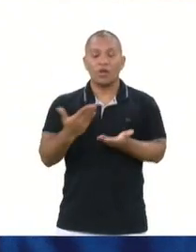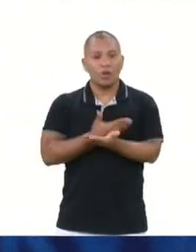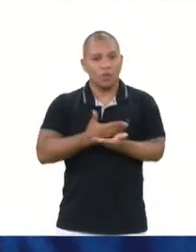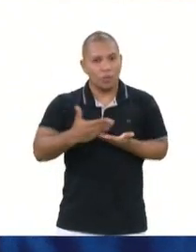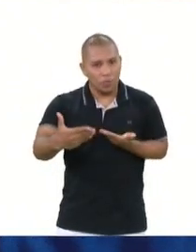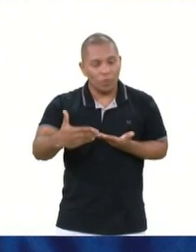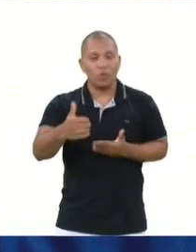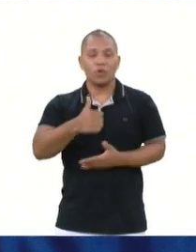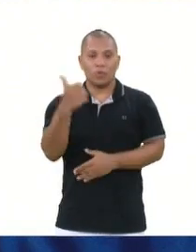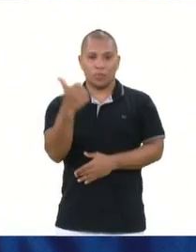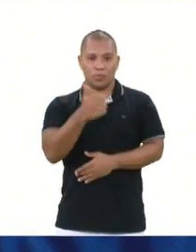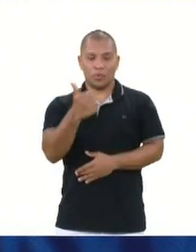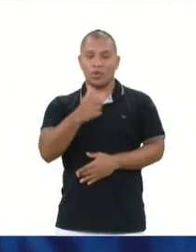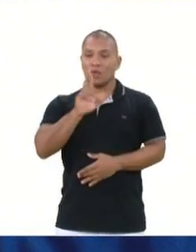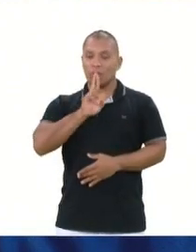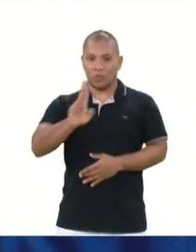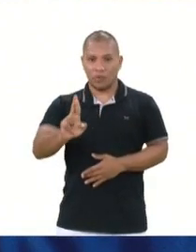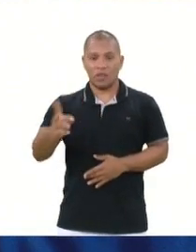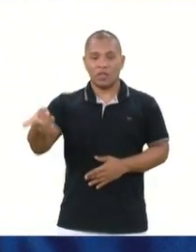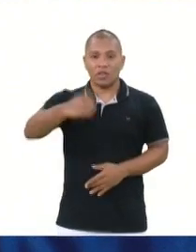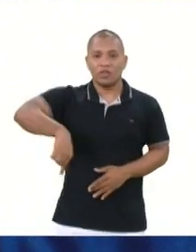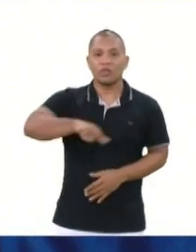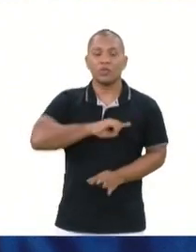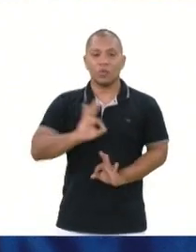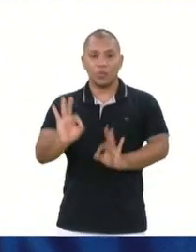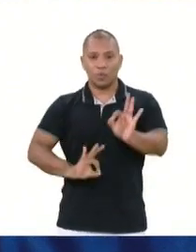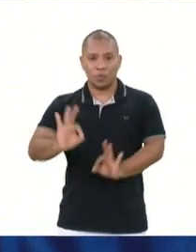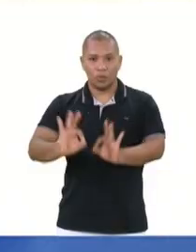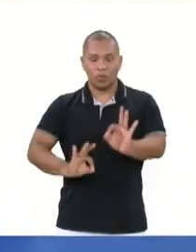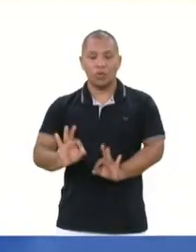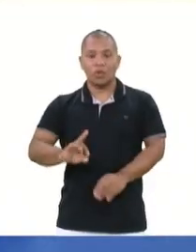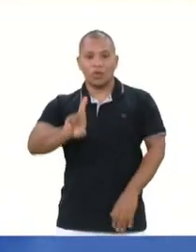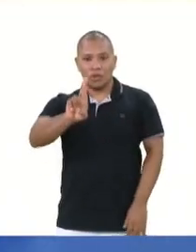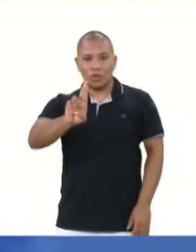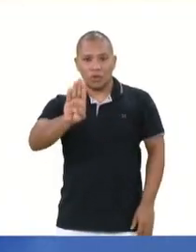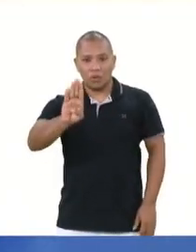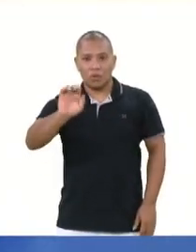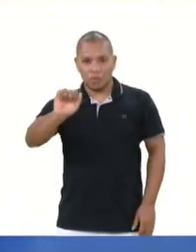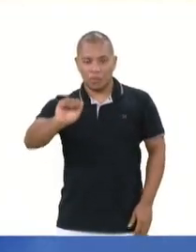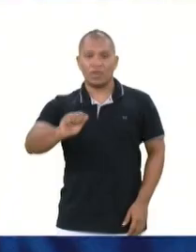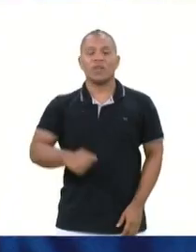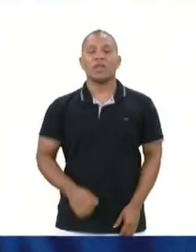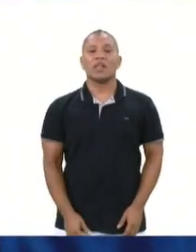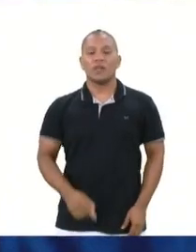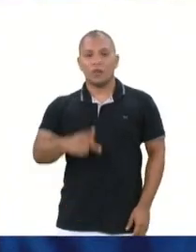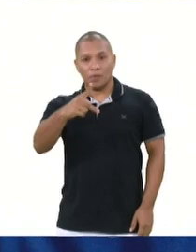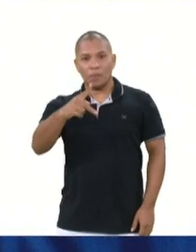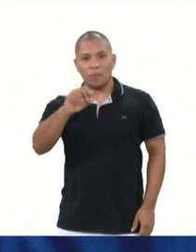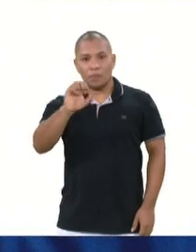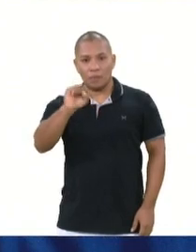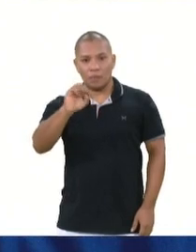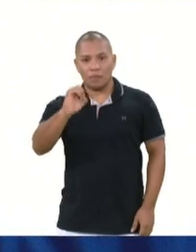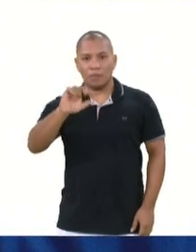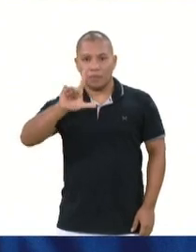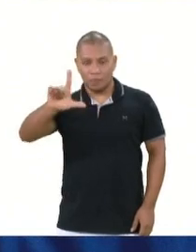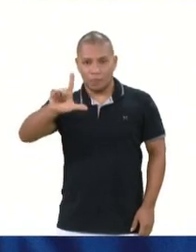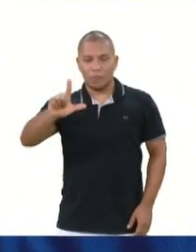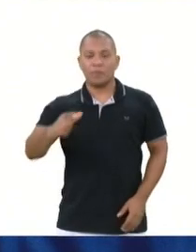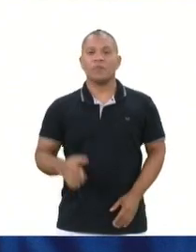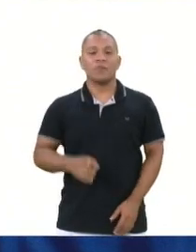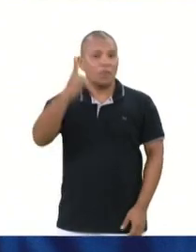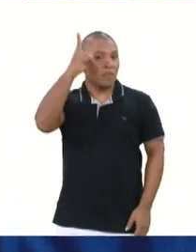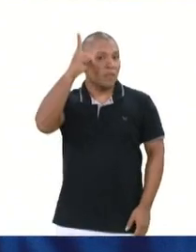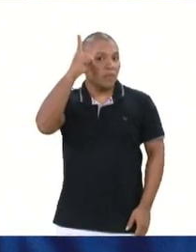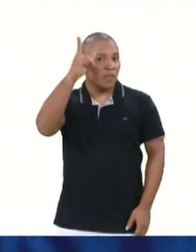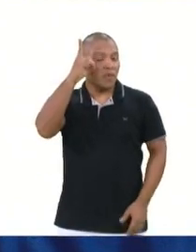a responder a pergunta da nossa produção é Edmilson Rodrigues, do PSOL. Eu tenho aqui, né, candidato, 2